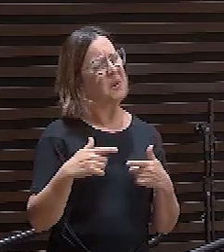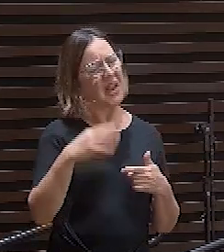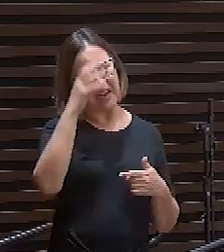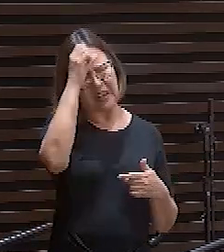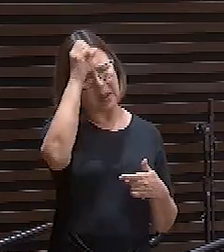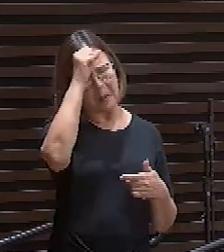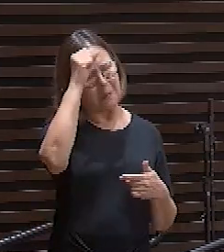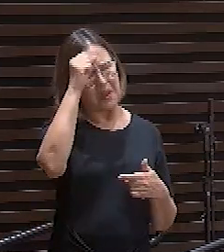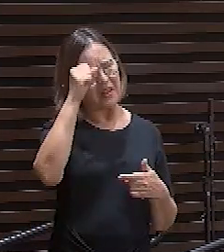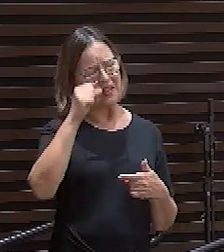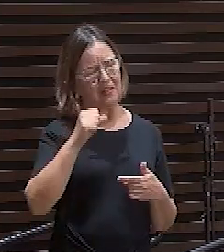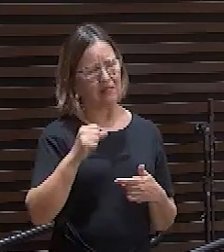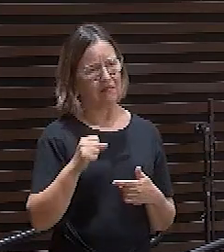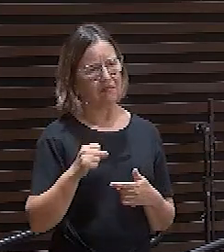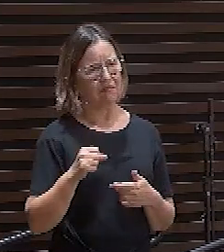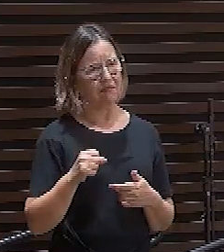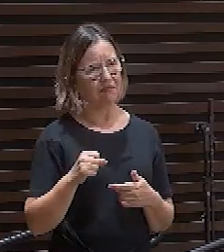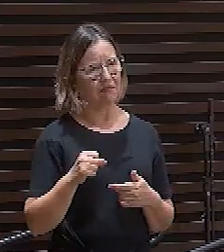De onde veio isso?